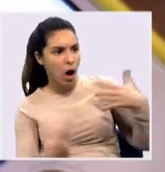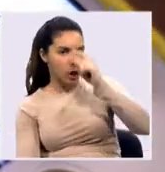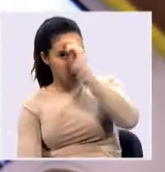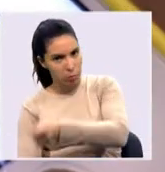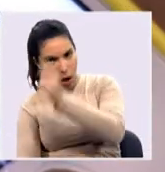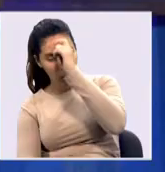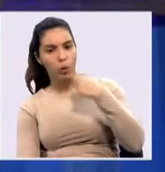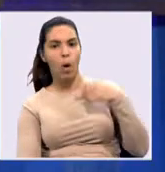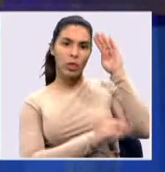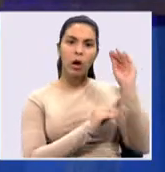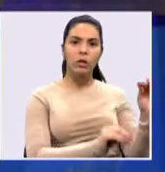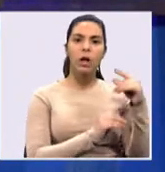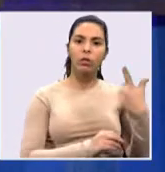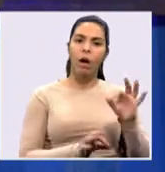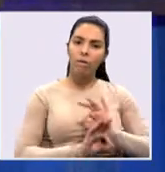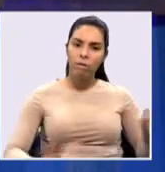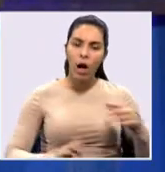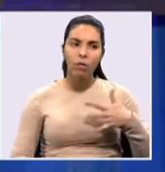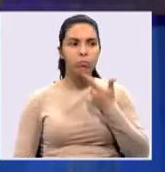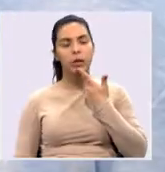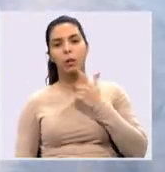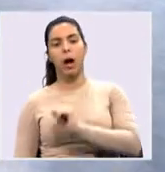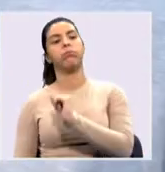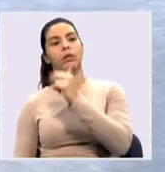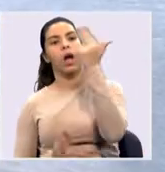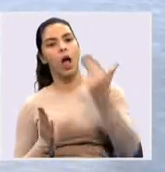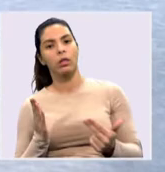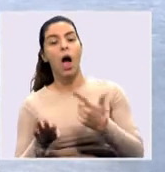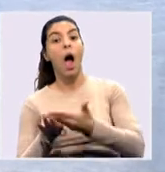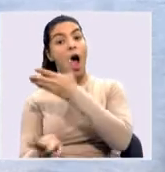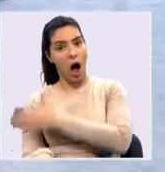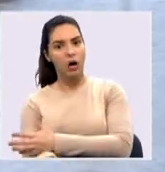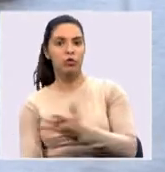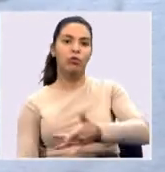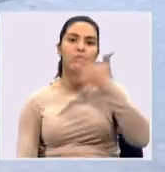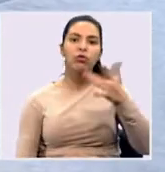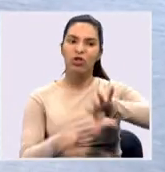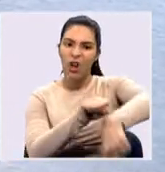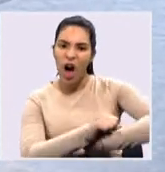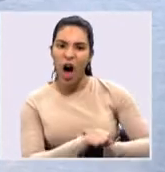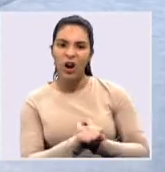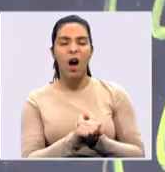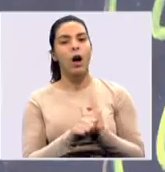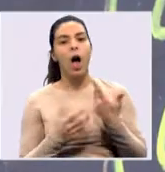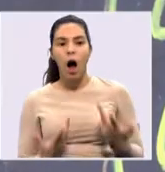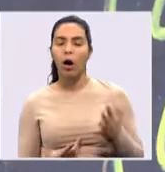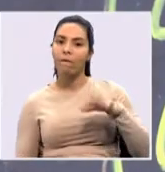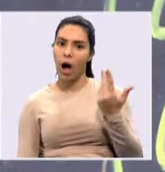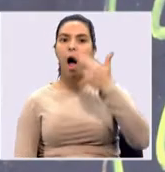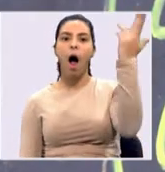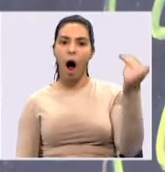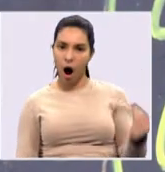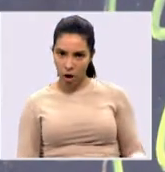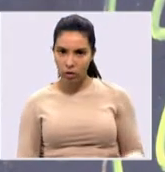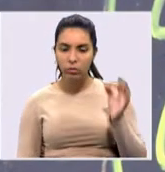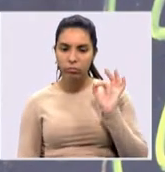uma educação por parte dos clientes de dar dinheiro por algo que há uns anos atrás era visto como um vandalismo e ninguém queria. Mas não é